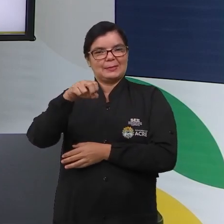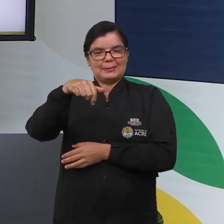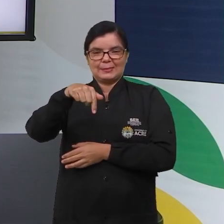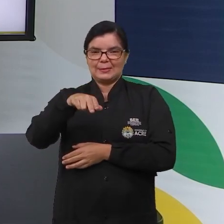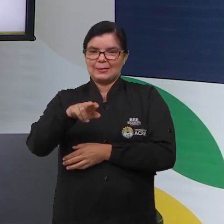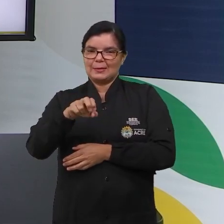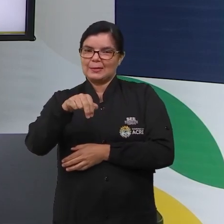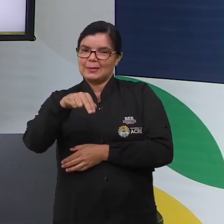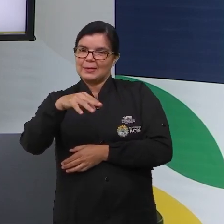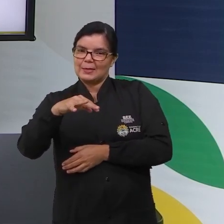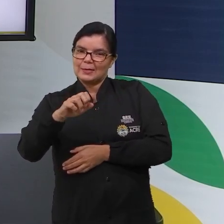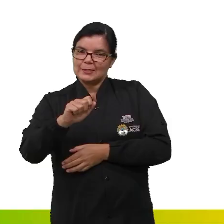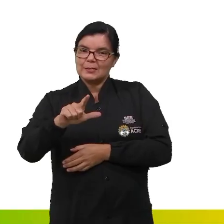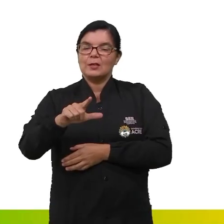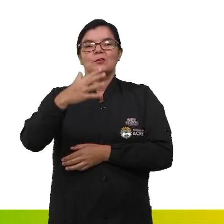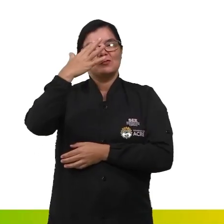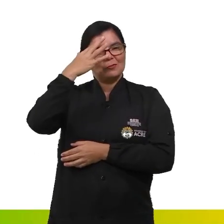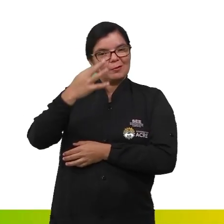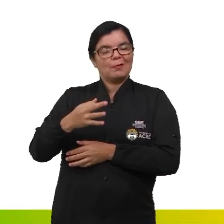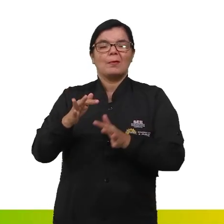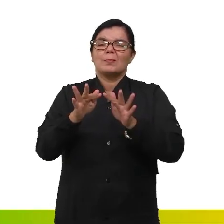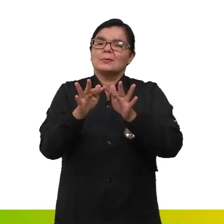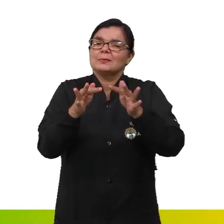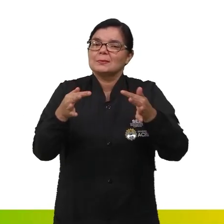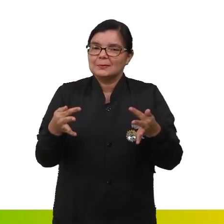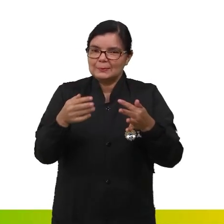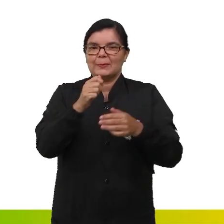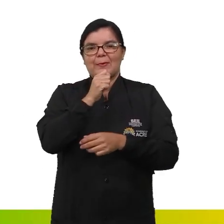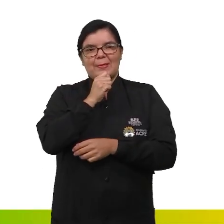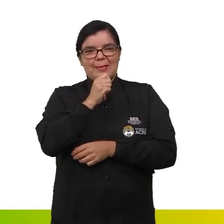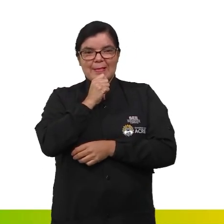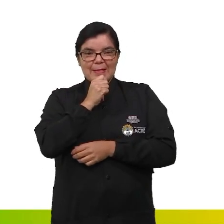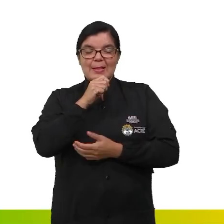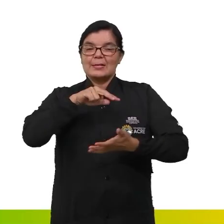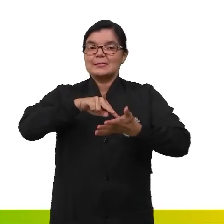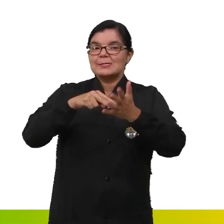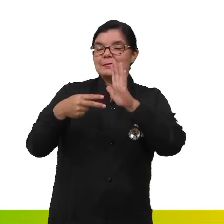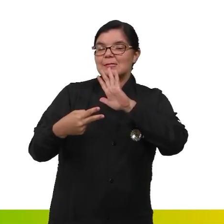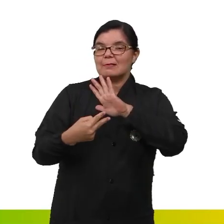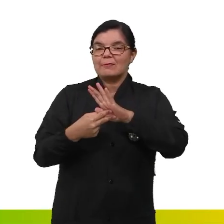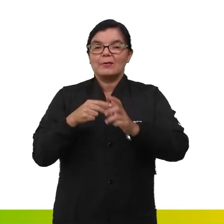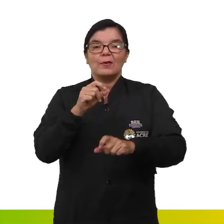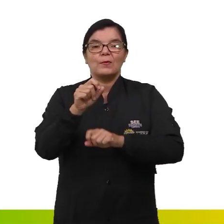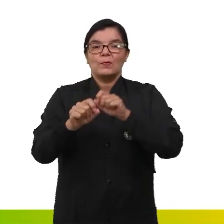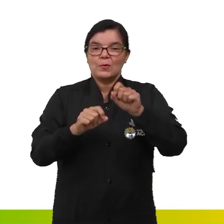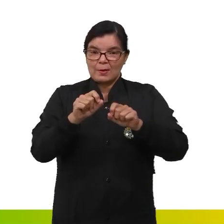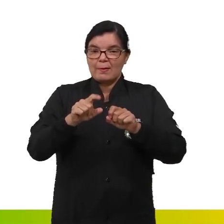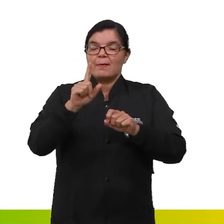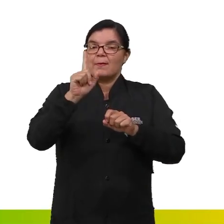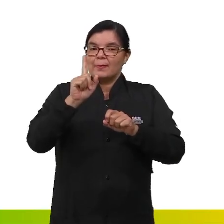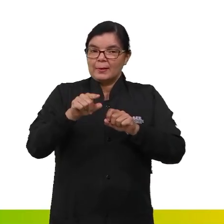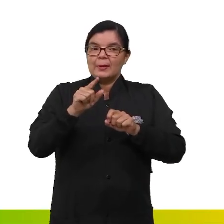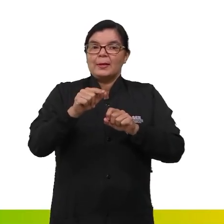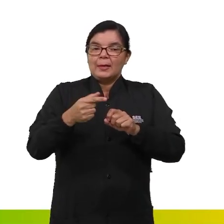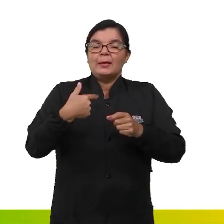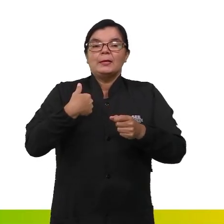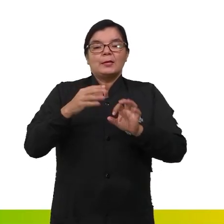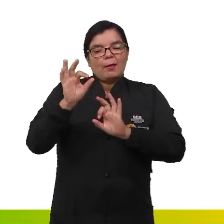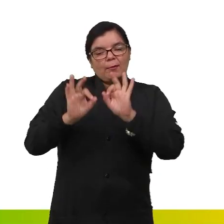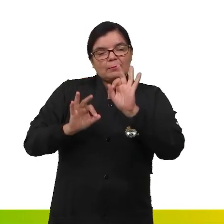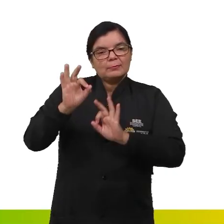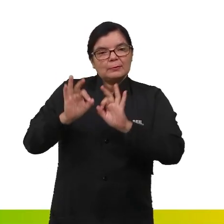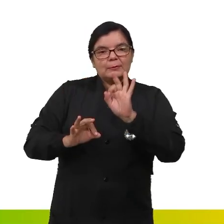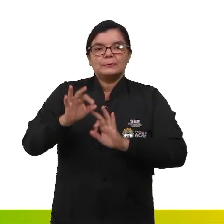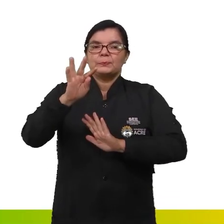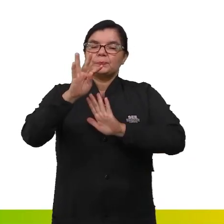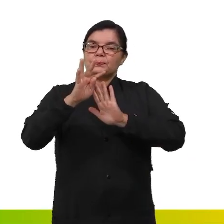que essa é mais simples ainda. Olha aí para mim. A coesão sequencial, pessoal, ela é um recurso que